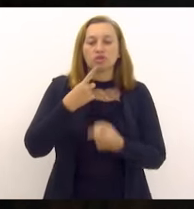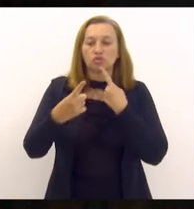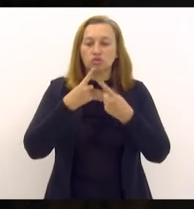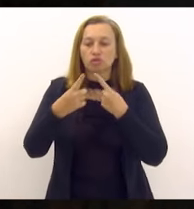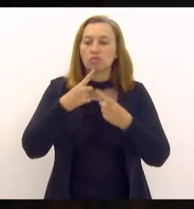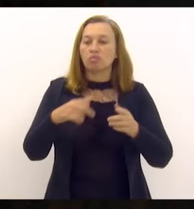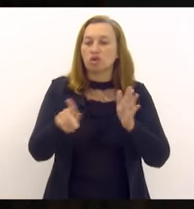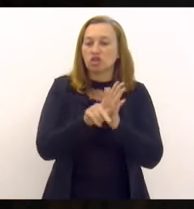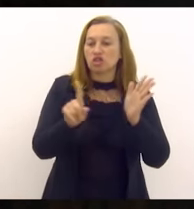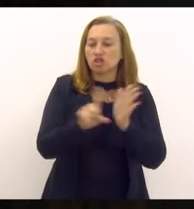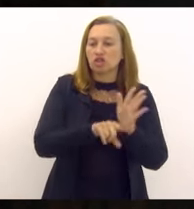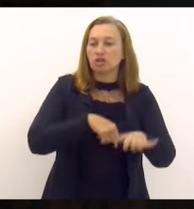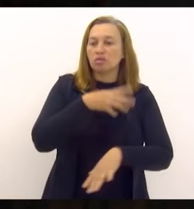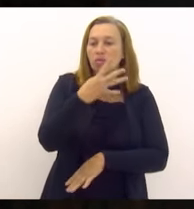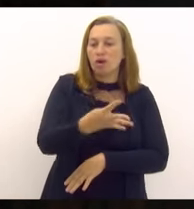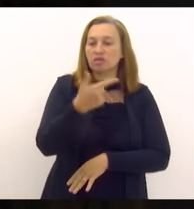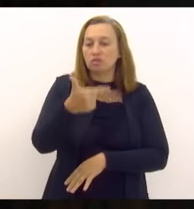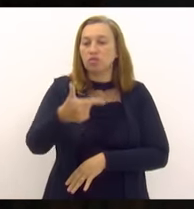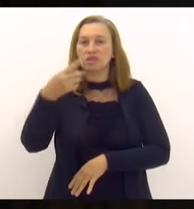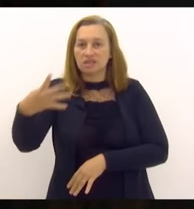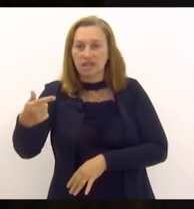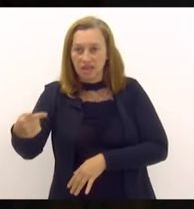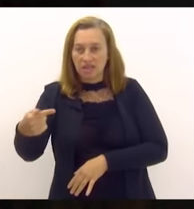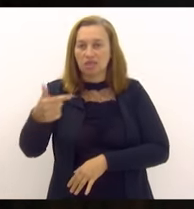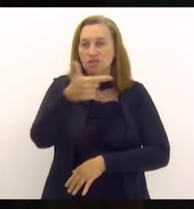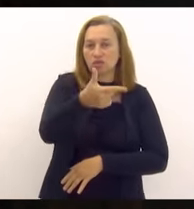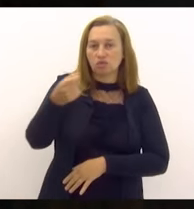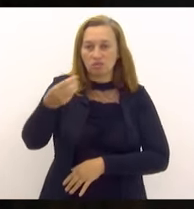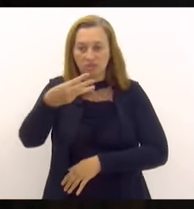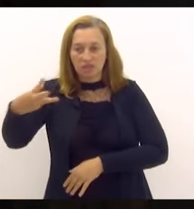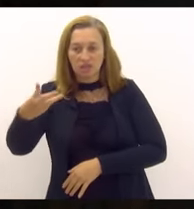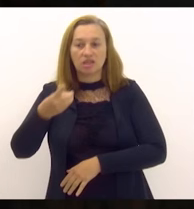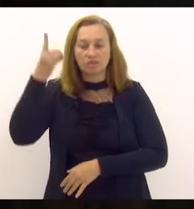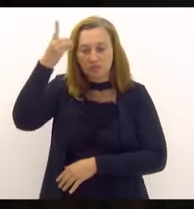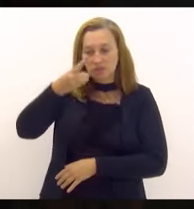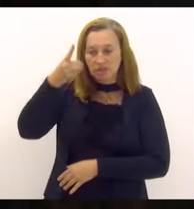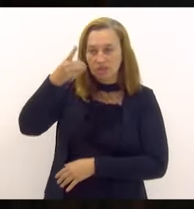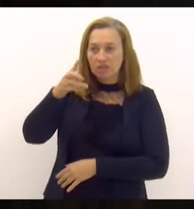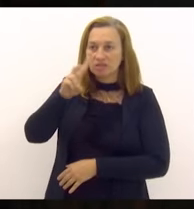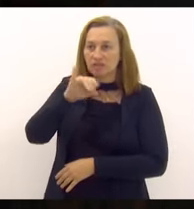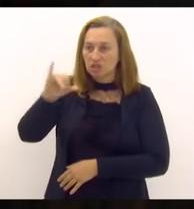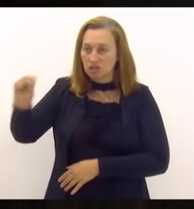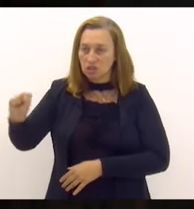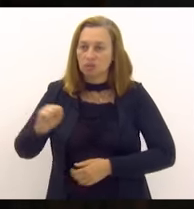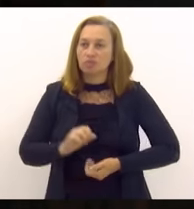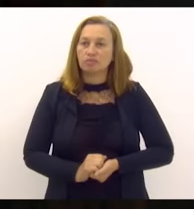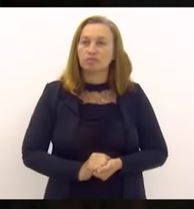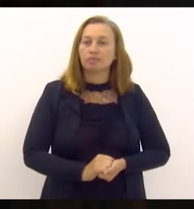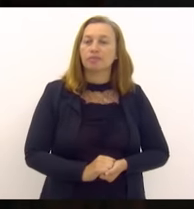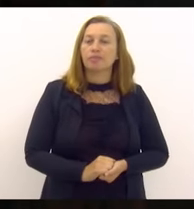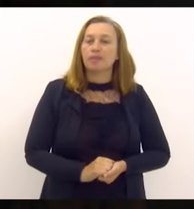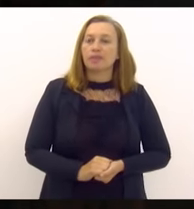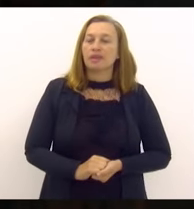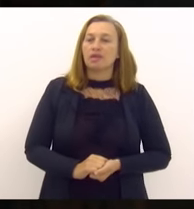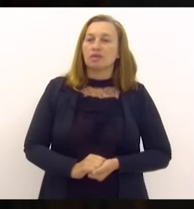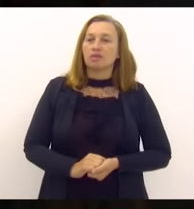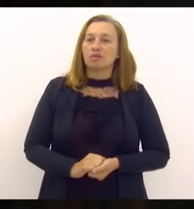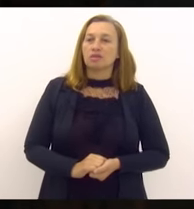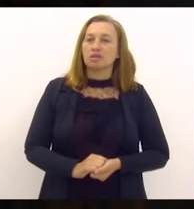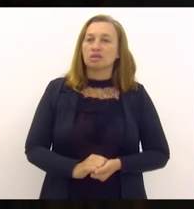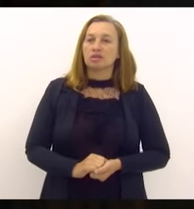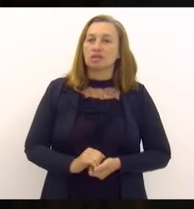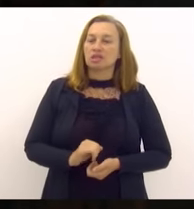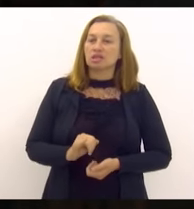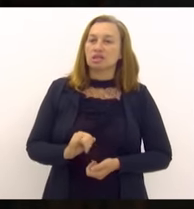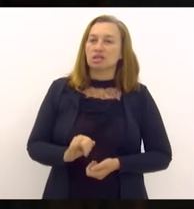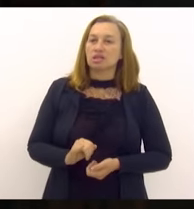discussão, projeto de lei número 427/2023, de autoria do deputado Vinícius Cozzolino, que institui o censo de